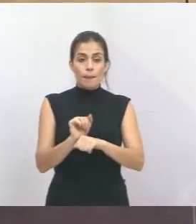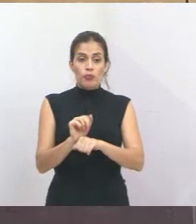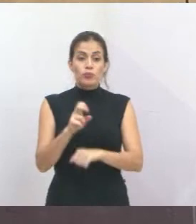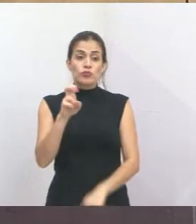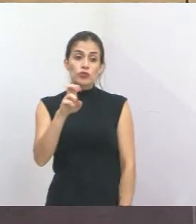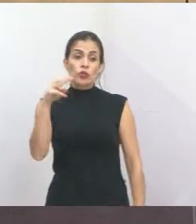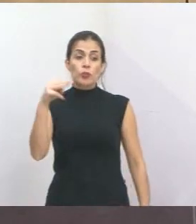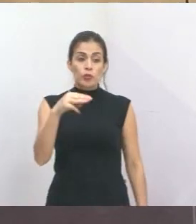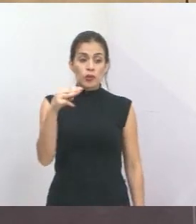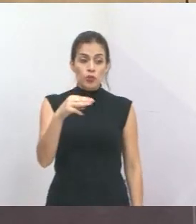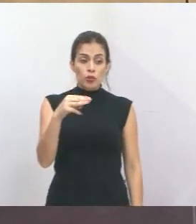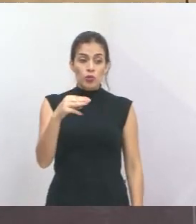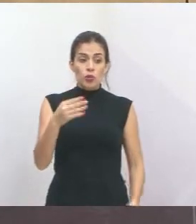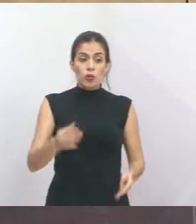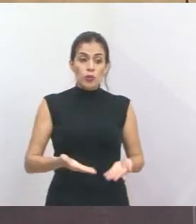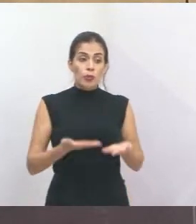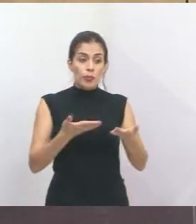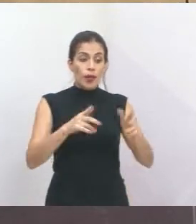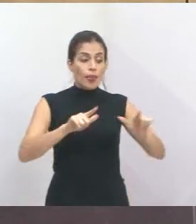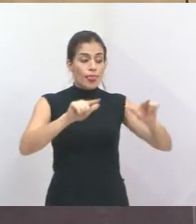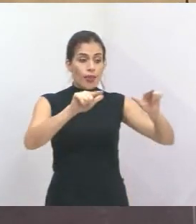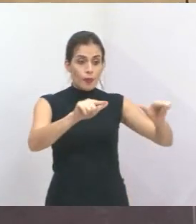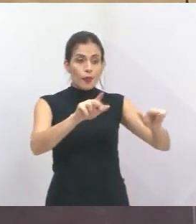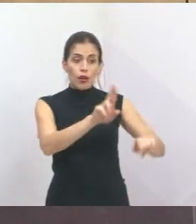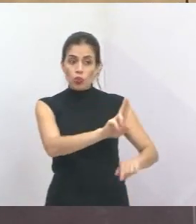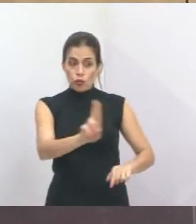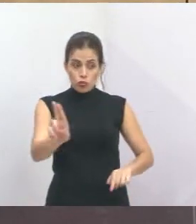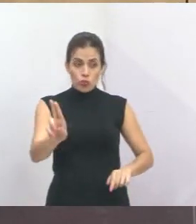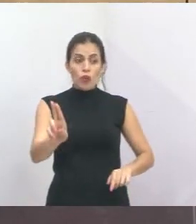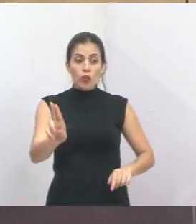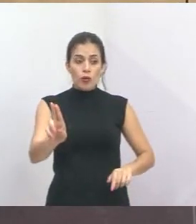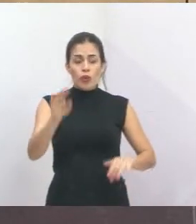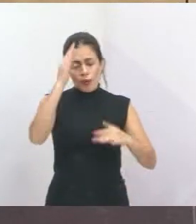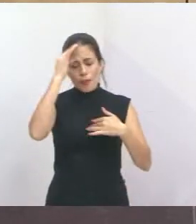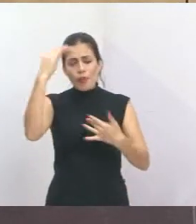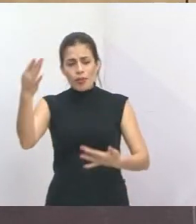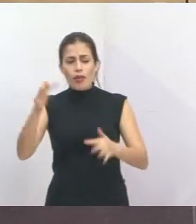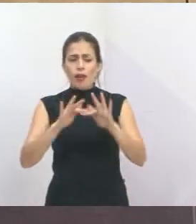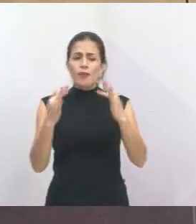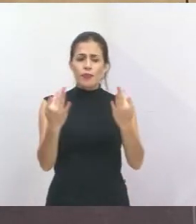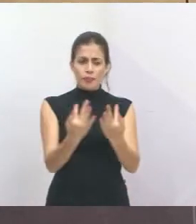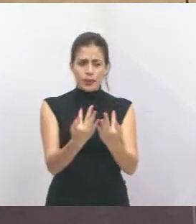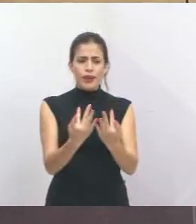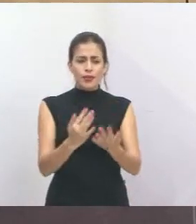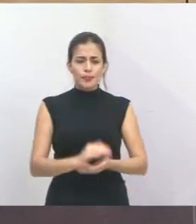para a entrega da placa denominativa de homenagem aos familiares.